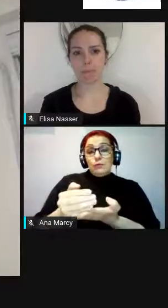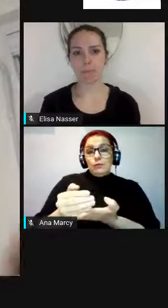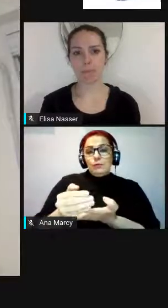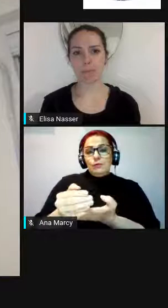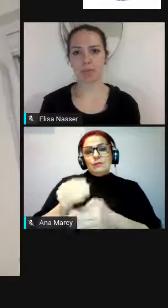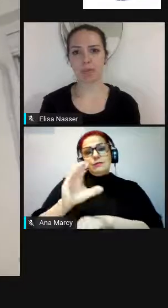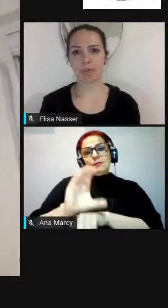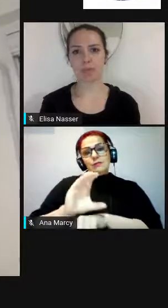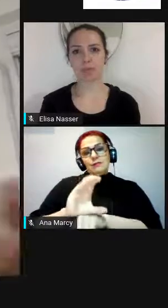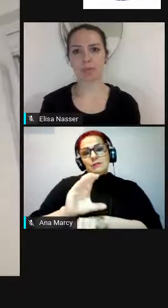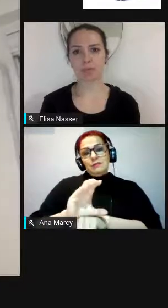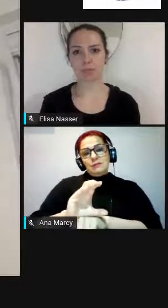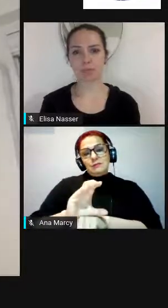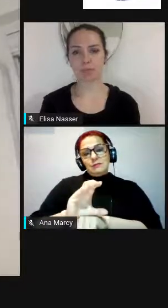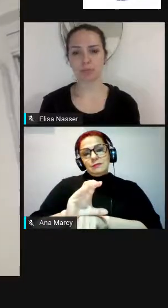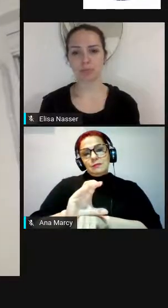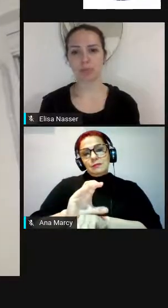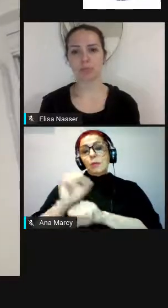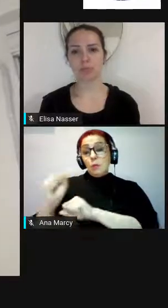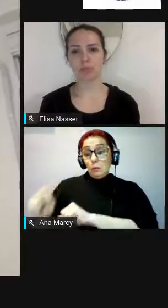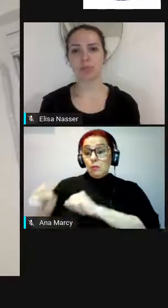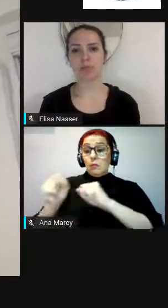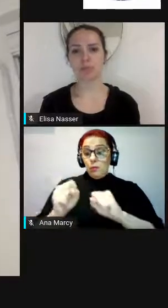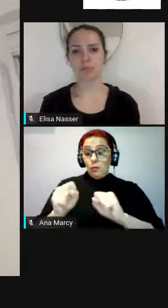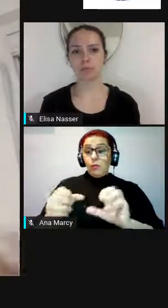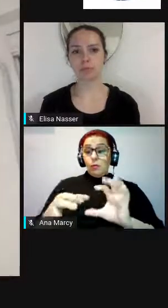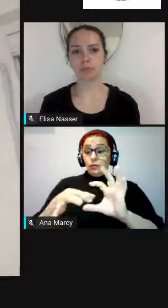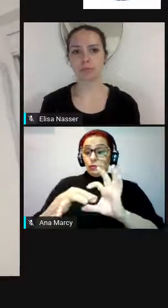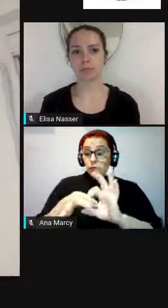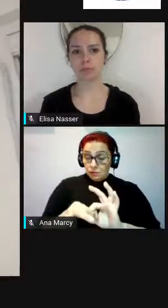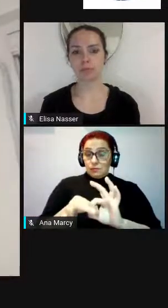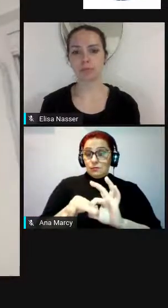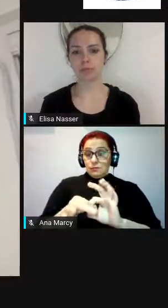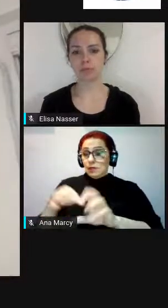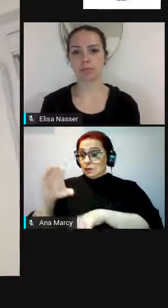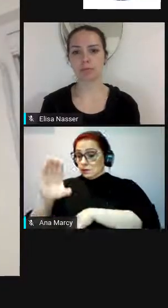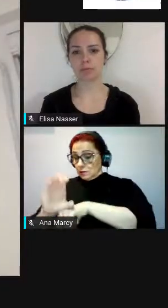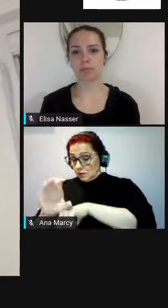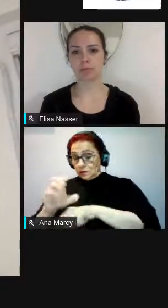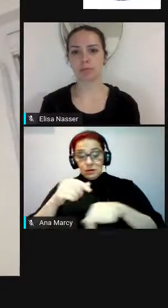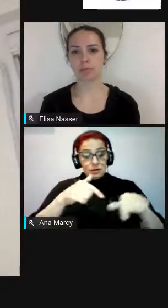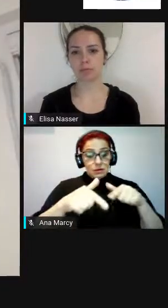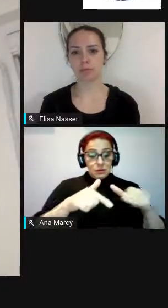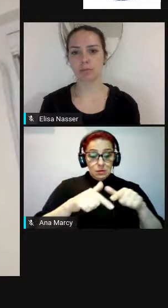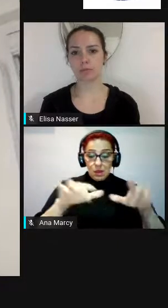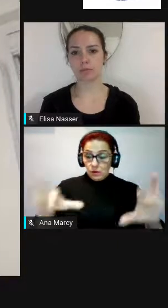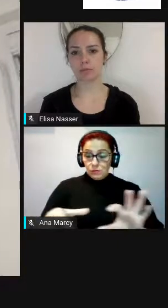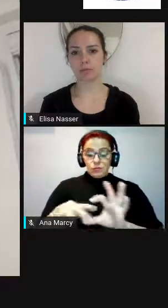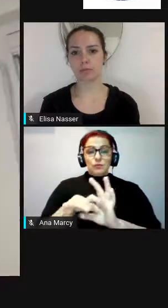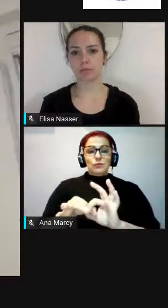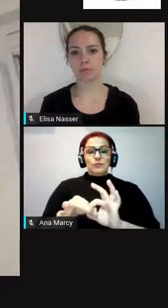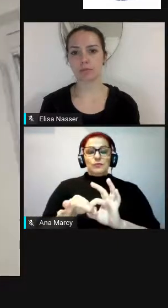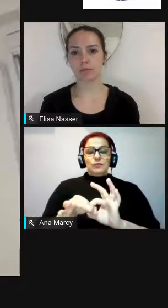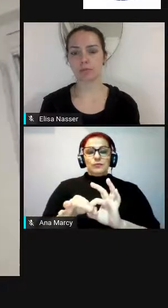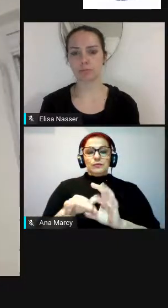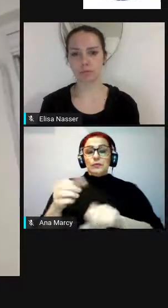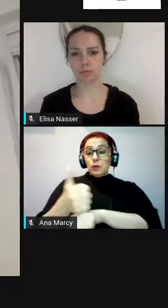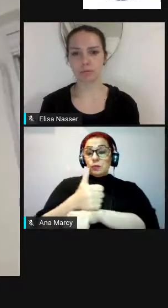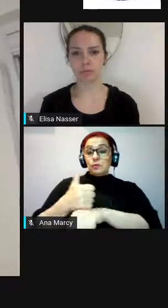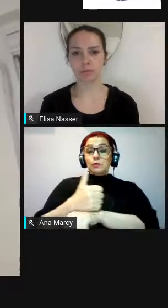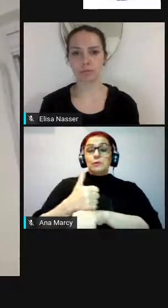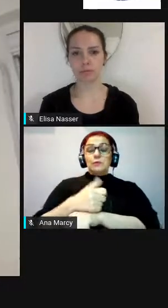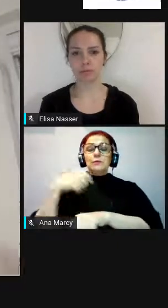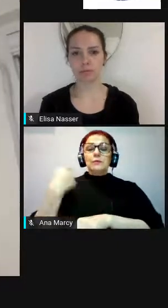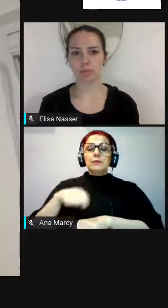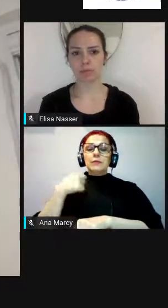te impede de trabalhar e fazer ciência também o que tu precisa entender o que nós precisamos entender é que o profissional tem que